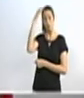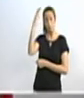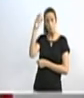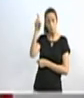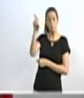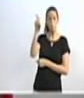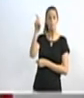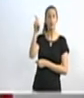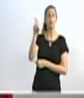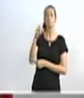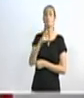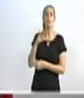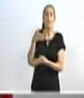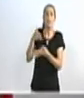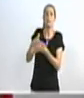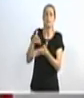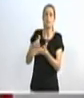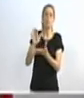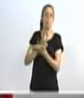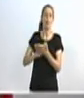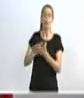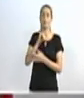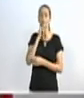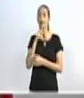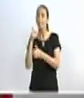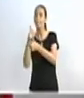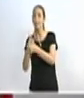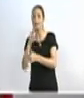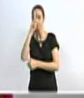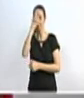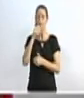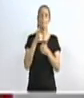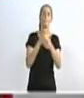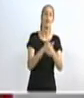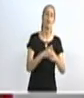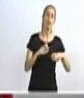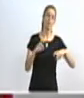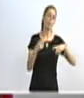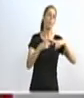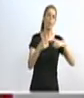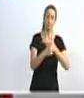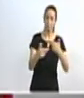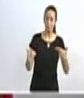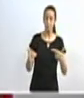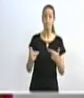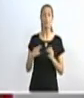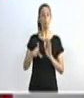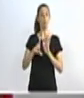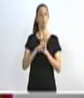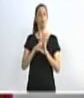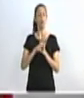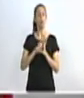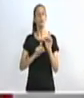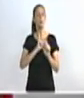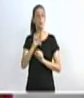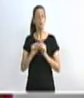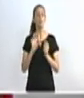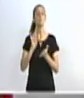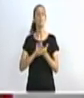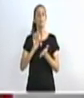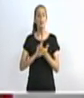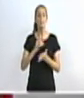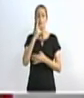mais nenhuma restrição para hospital, clínica, esse tipo de coisa. E a tendência das leis é seguir, não ter